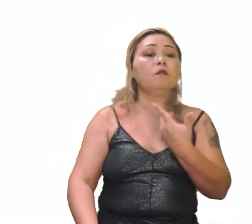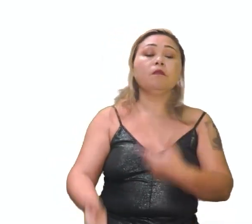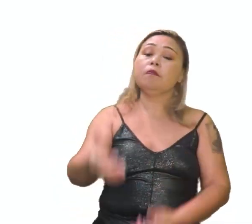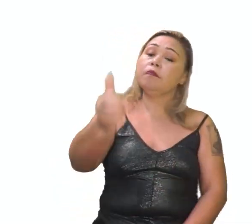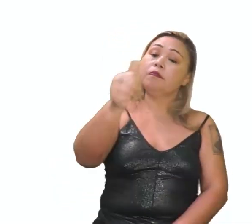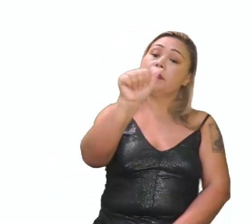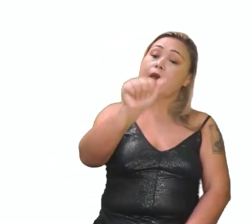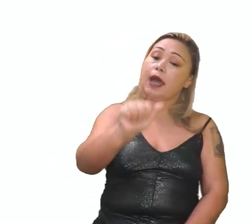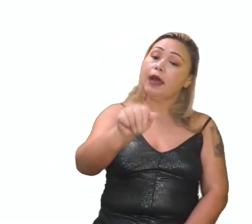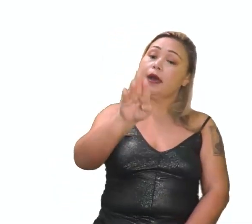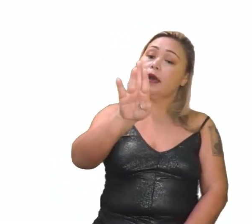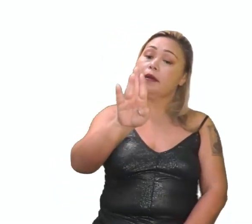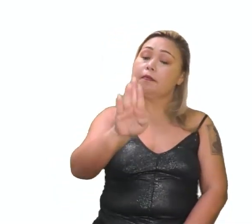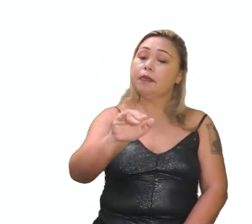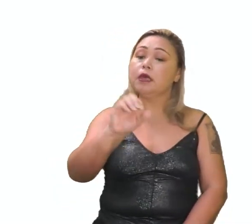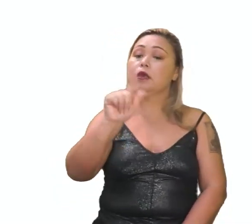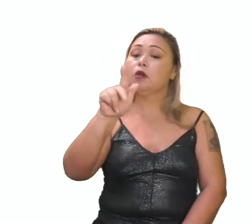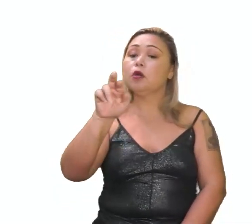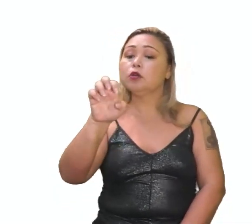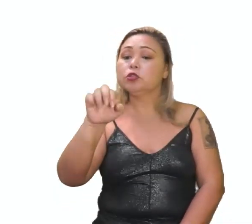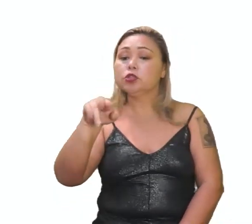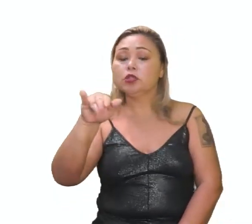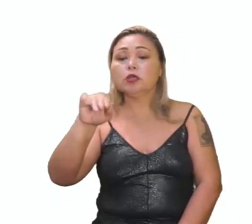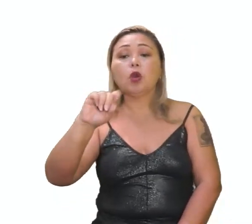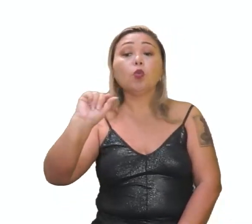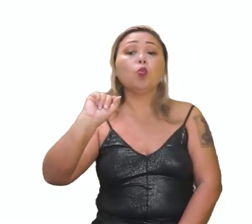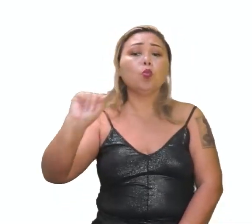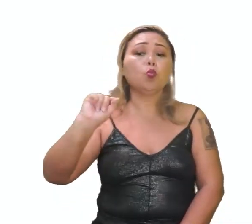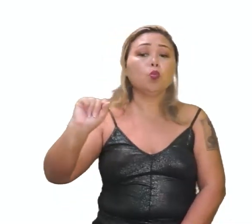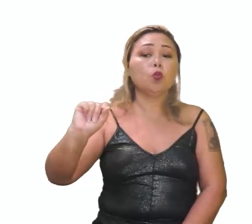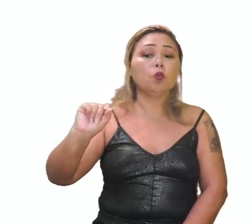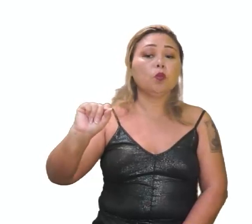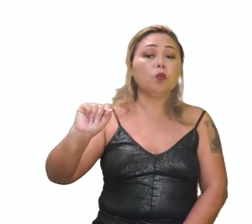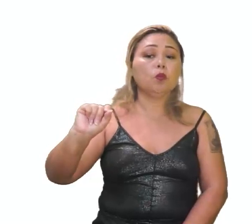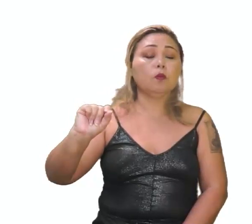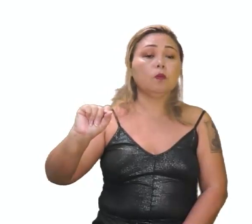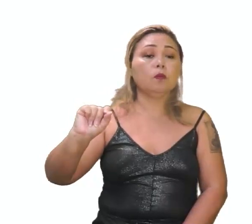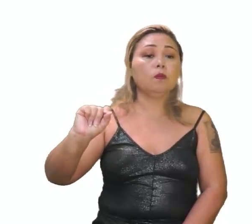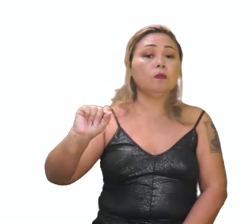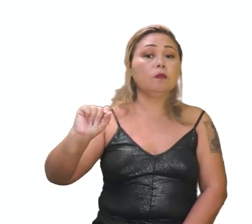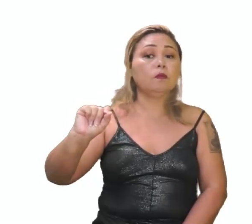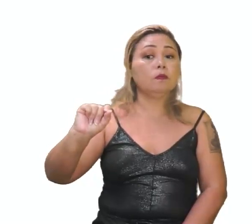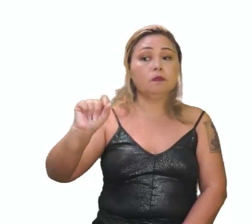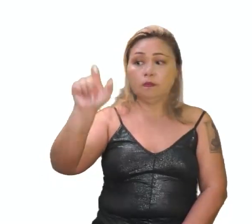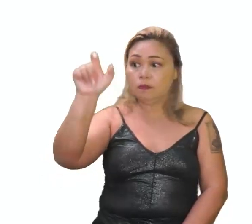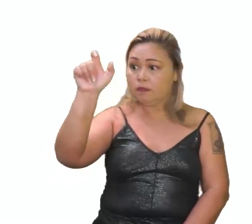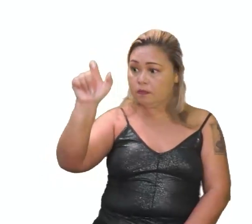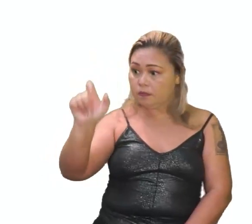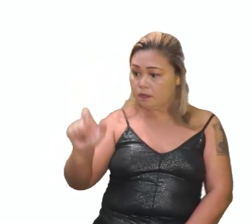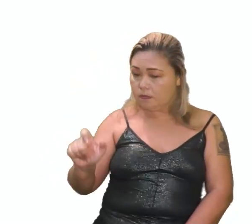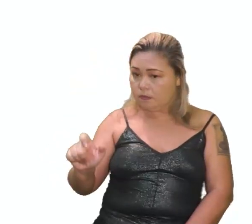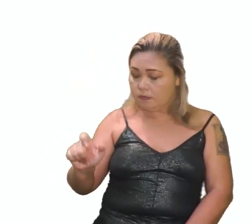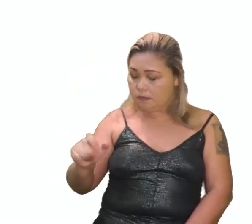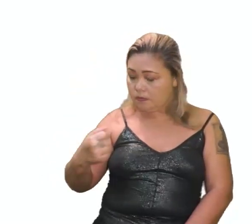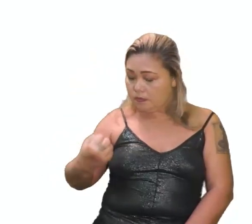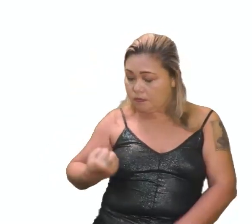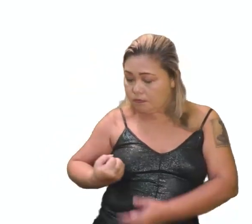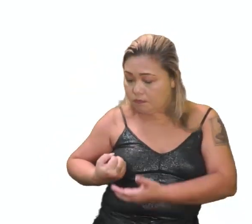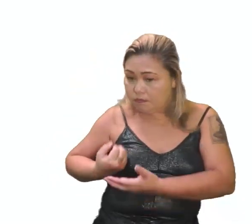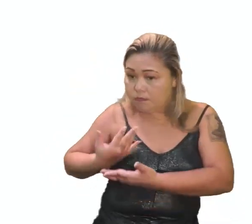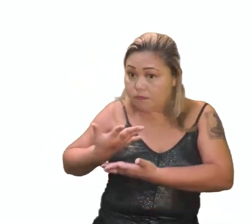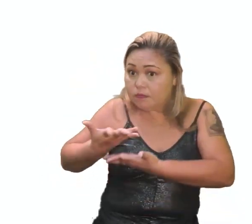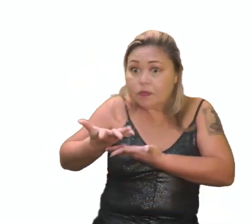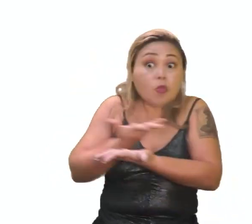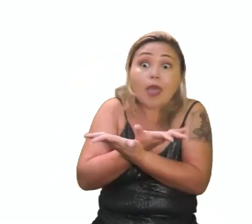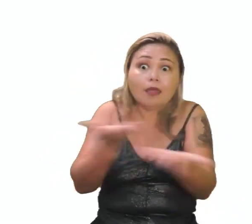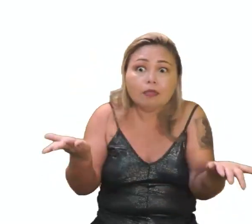a abiogênese, onde você vai ter o quê, prof? Você vai ter indivíduos surgindo espontaneamente